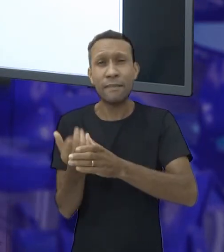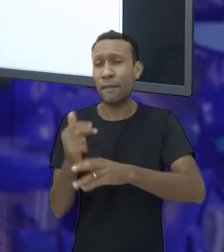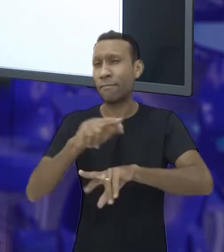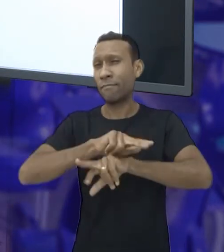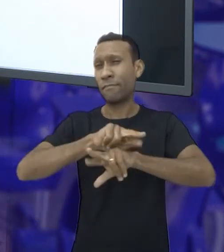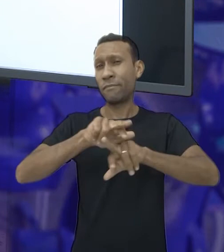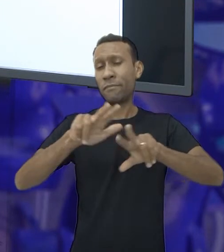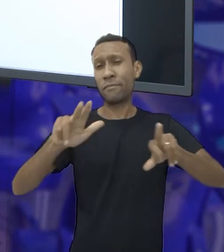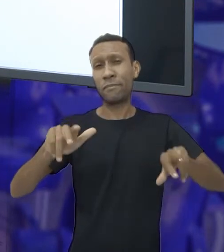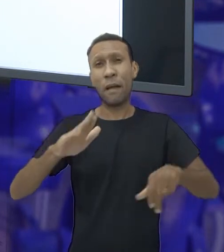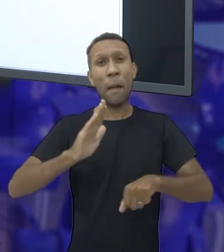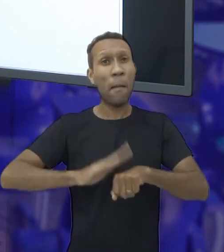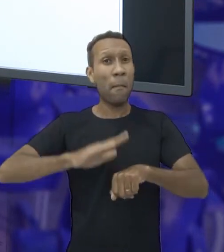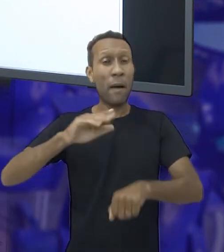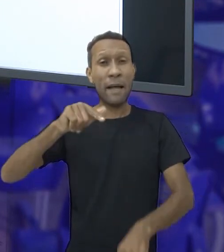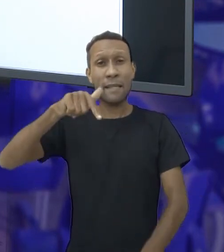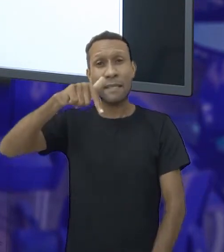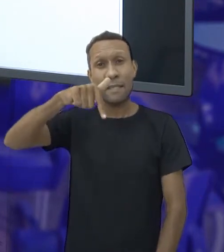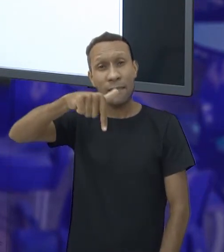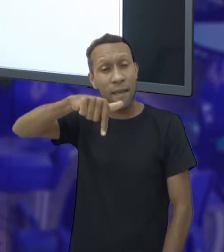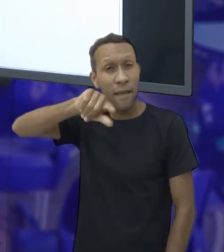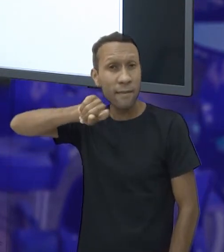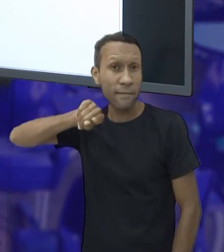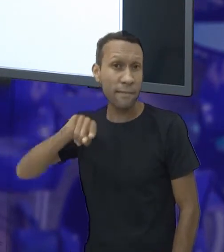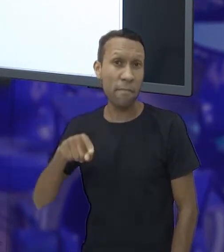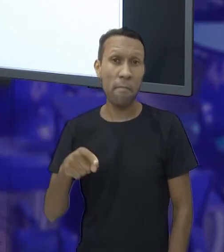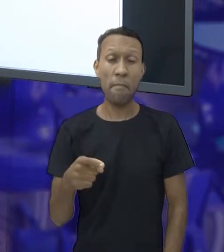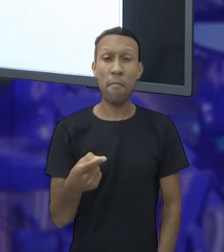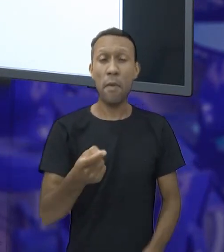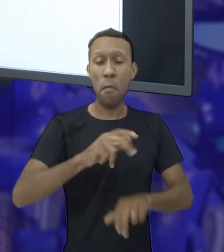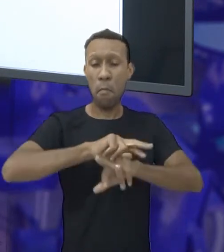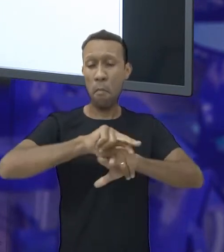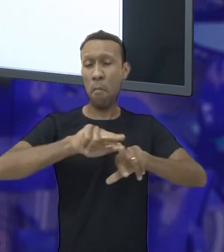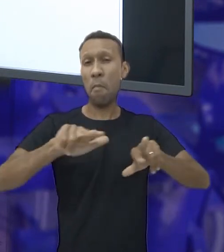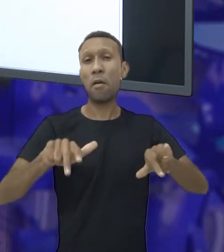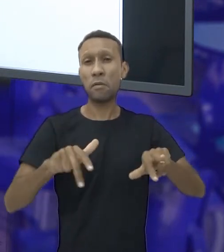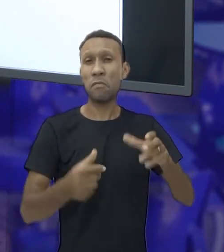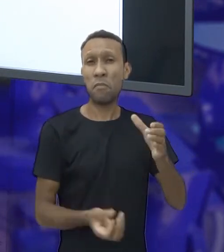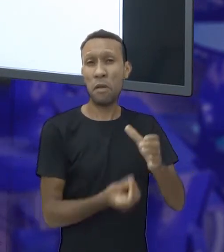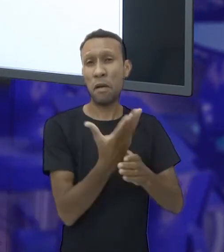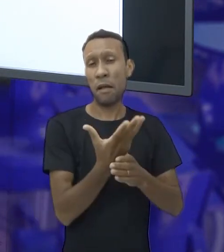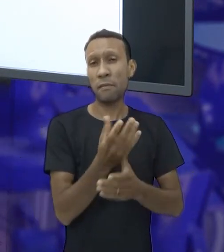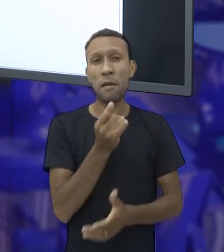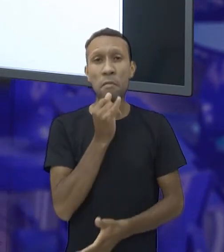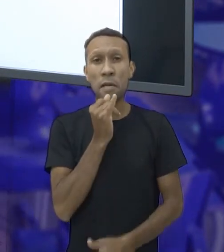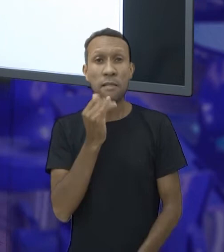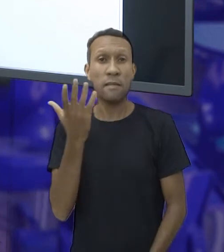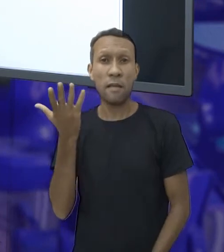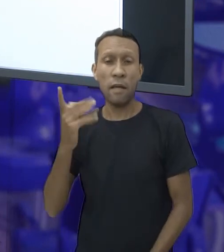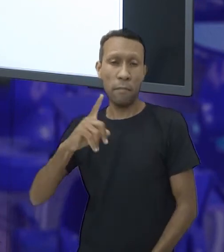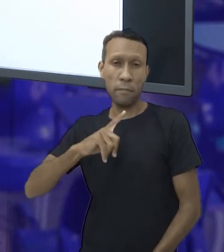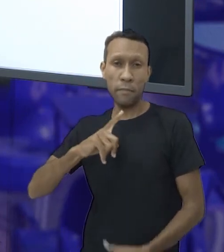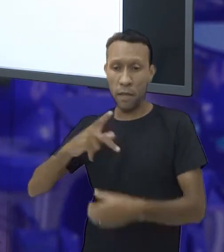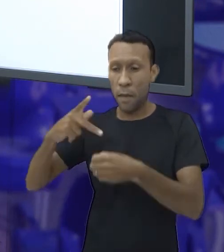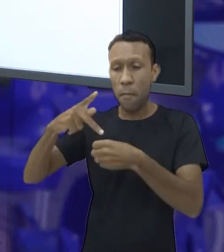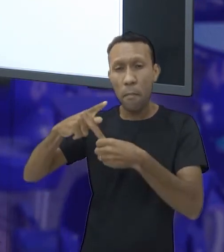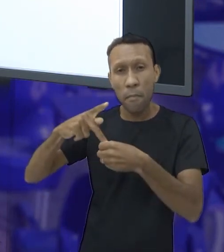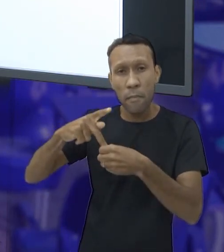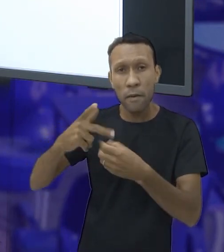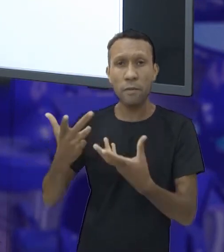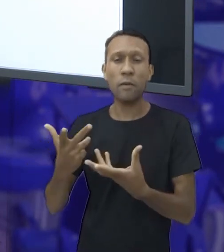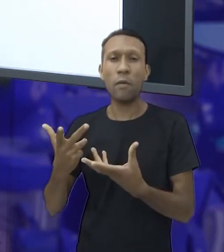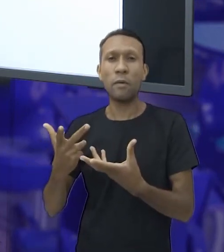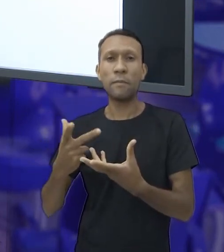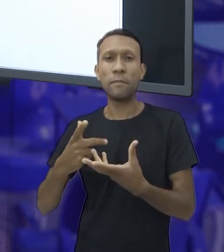são derivados aproximadamente 7.500 produtos e subprodutos. Isso aqui tem petróleo, né? Essa fibra de